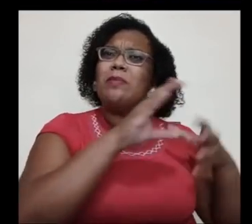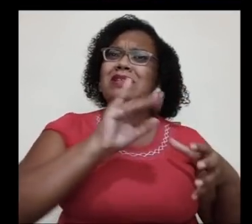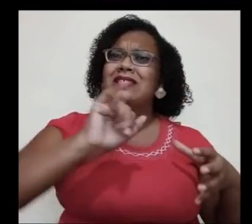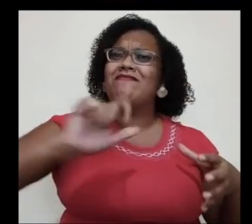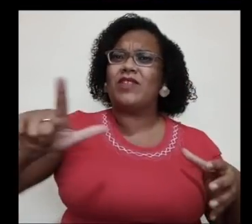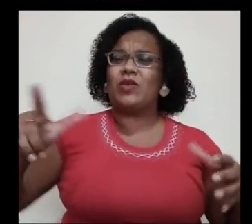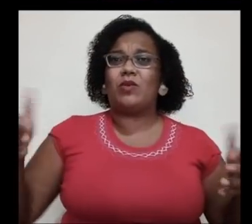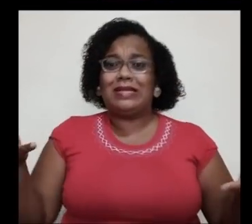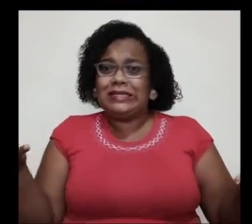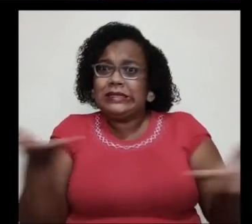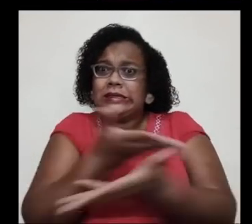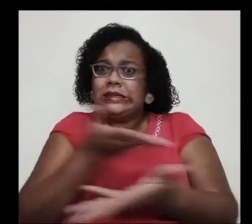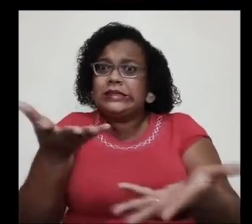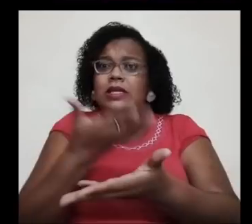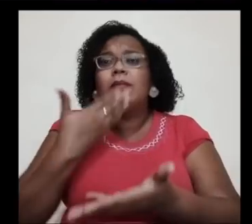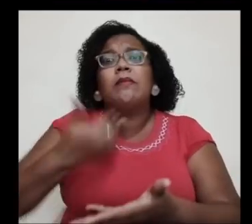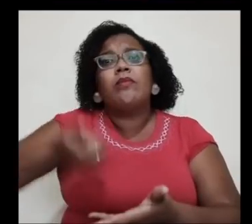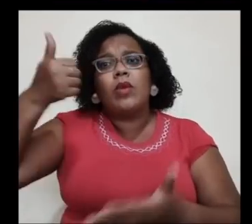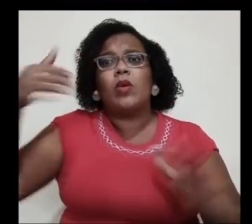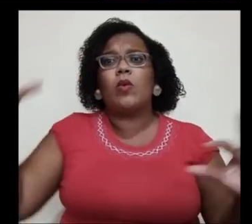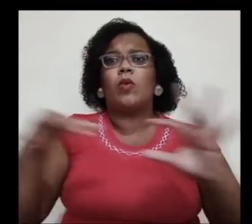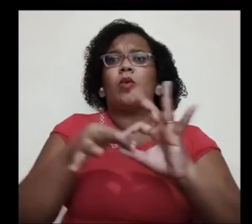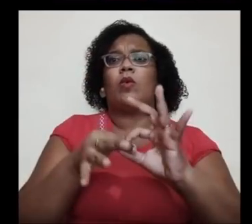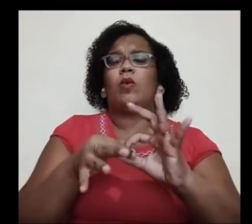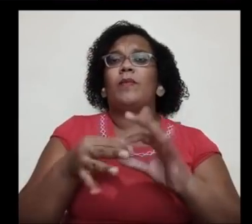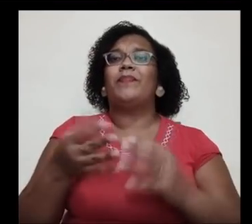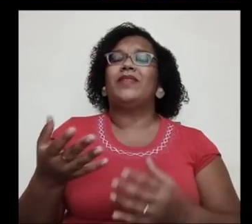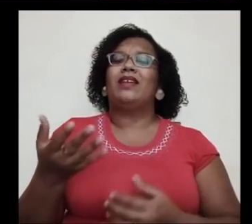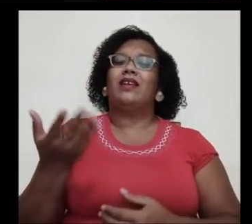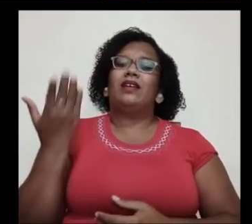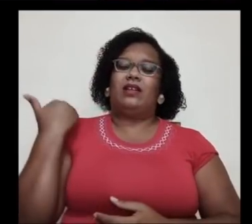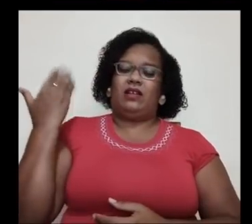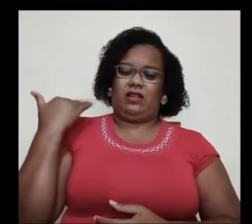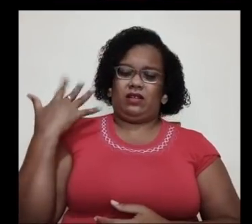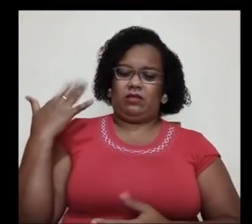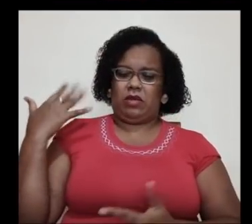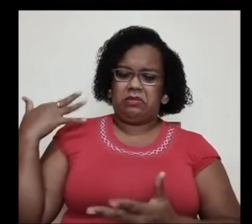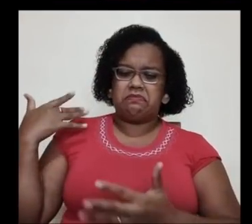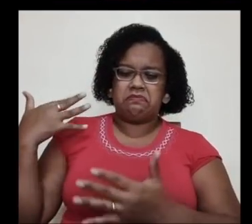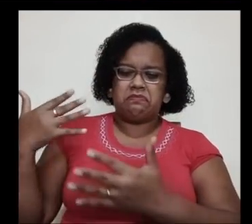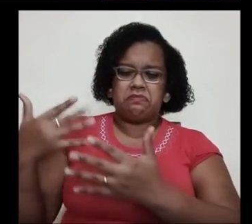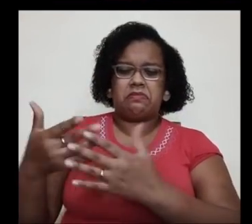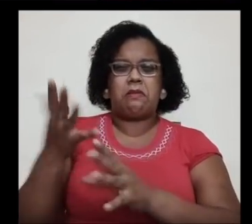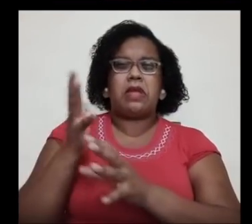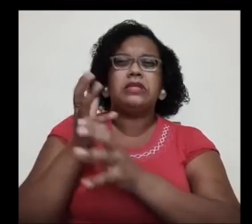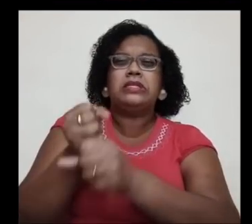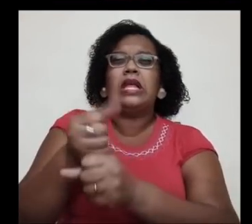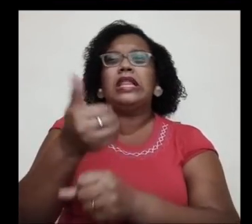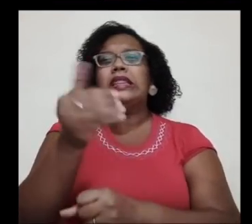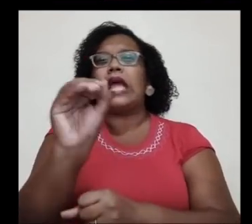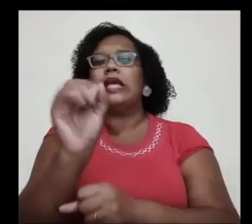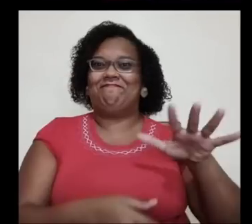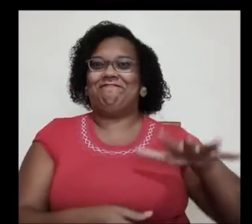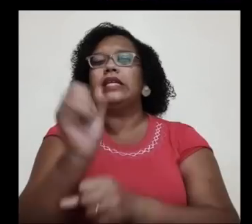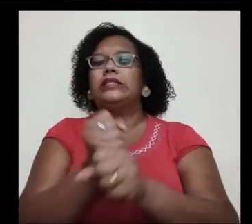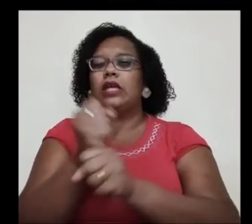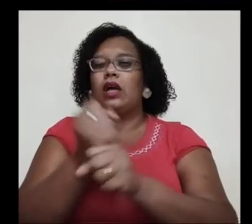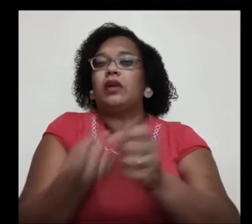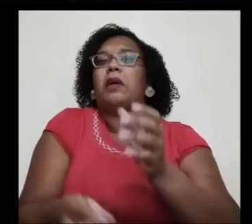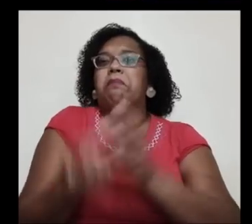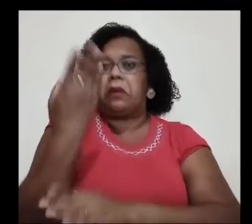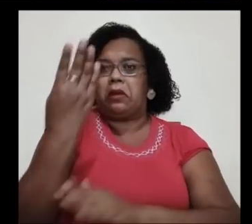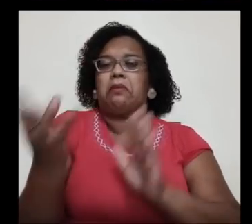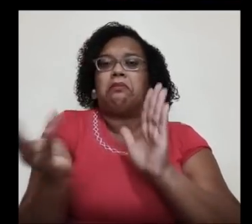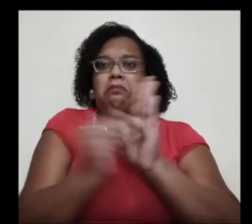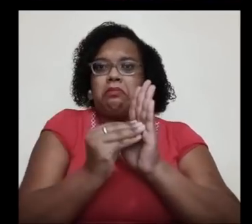esforço, que se traduziu, inclusive, numa emenda constitucional, numa lei em 2016 e, posteriormente, na regulamentação em 2018, desse chamado